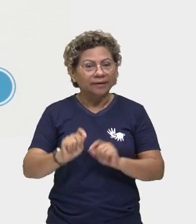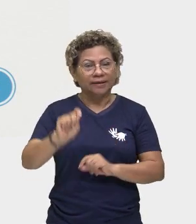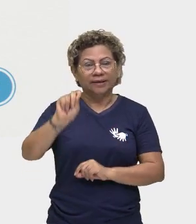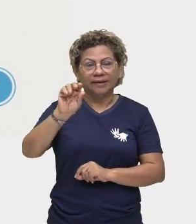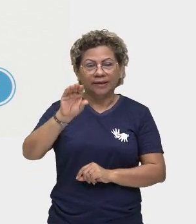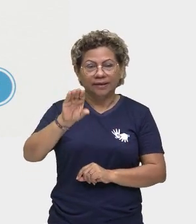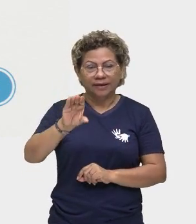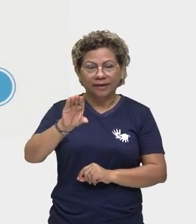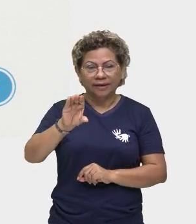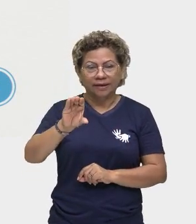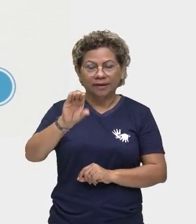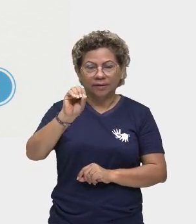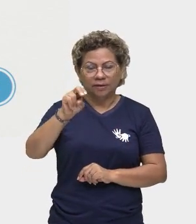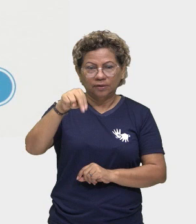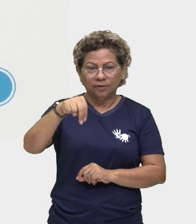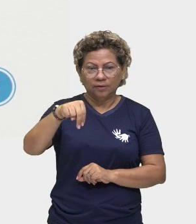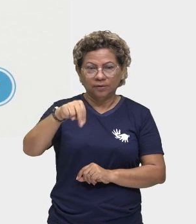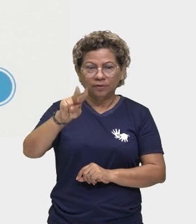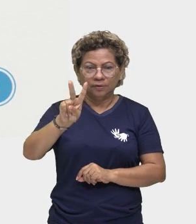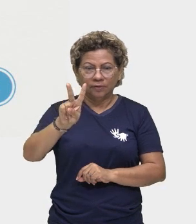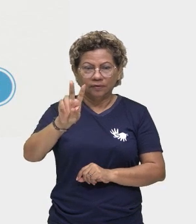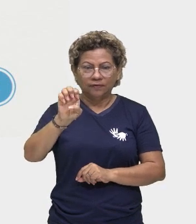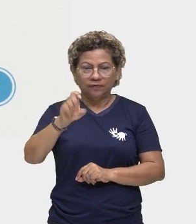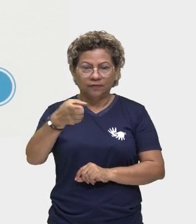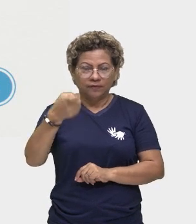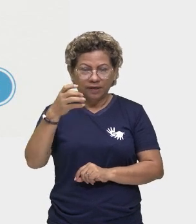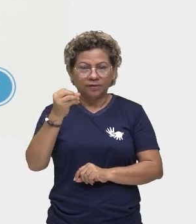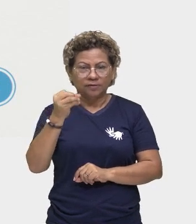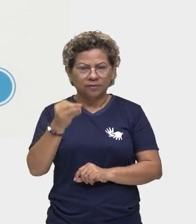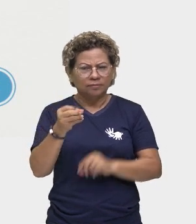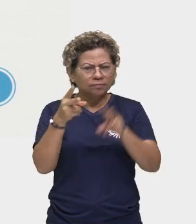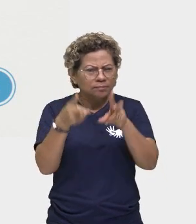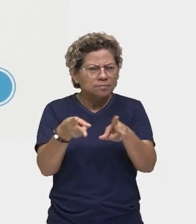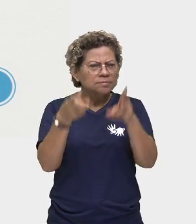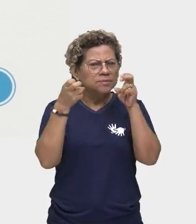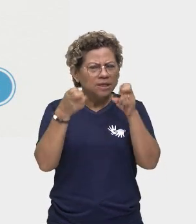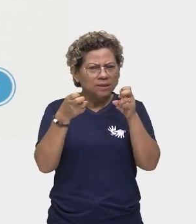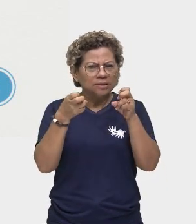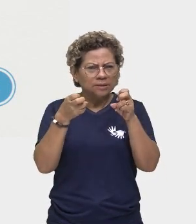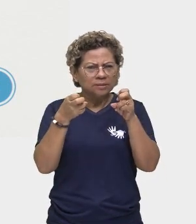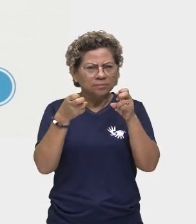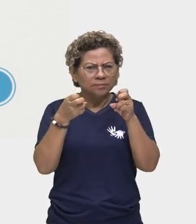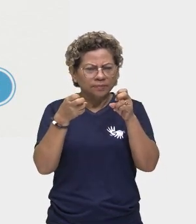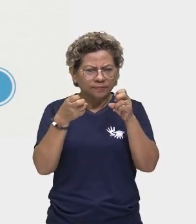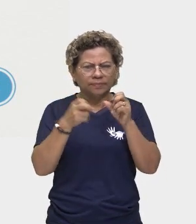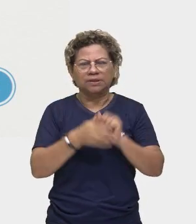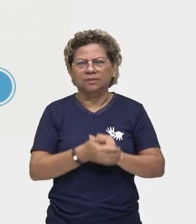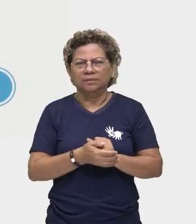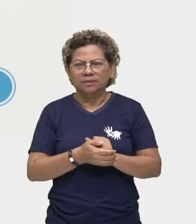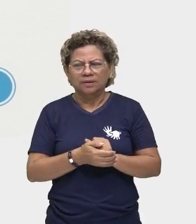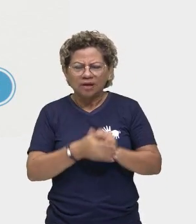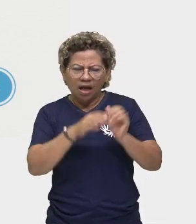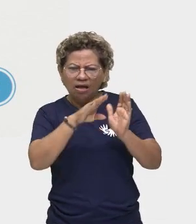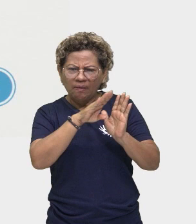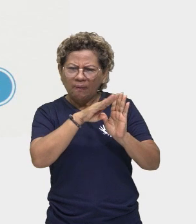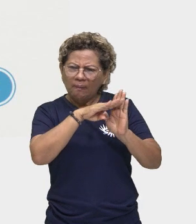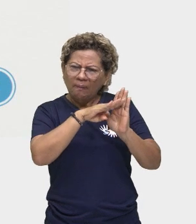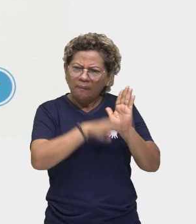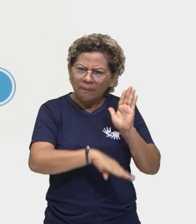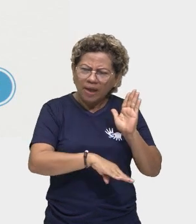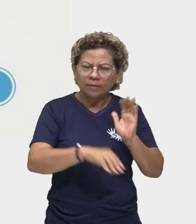são menores que 180 graus. Então, de cara, você já identifica o polígono como um